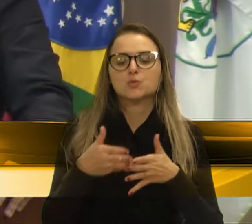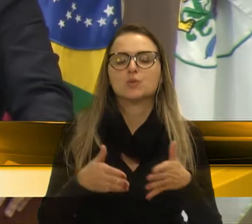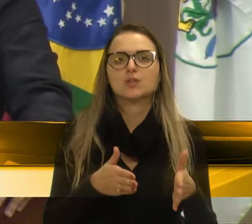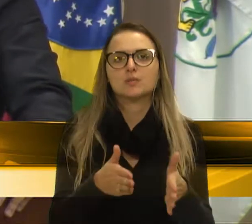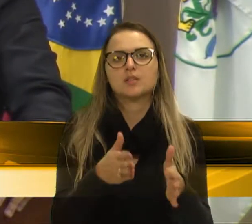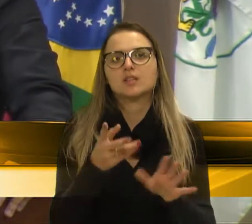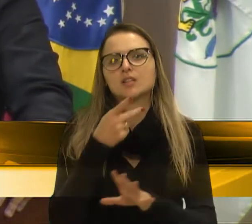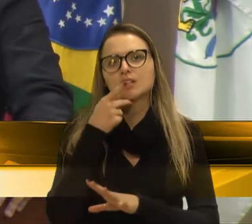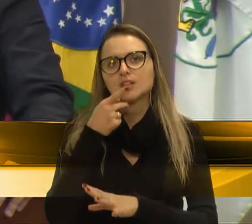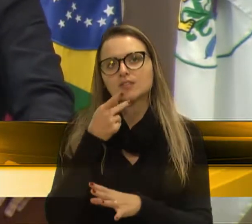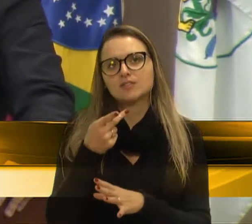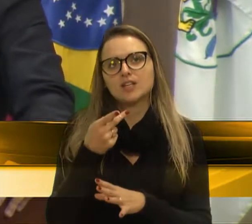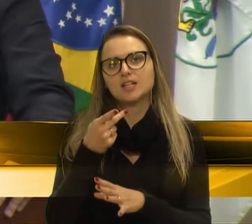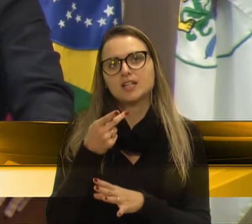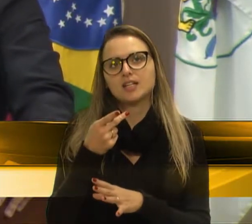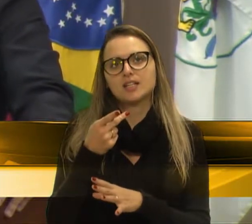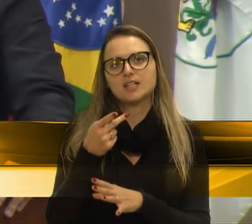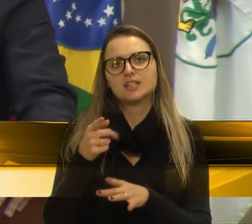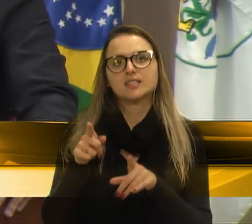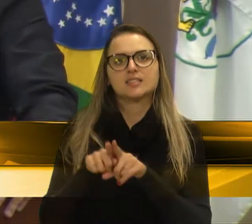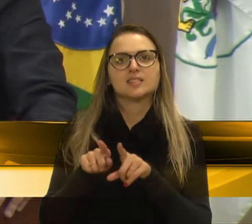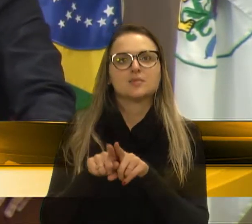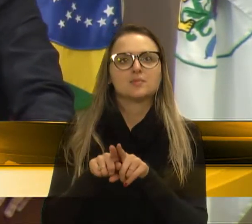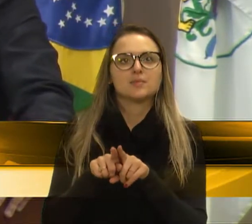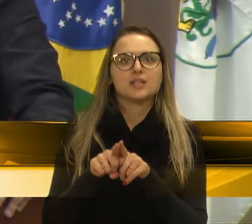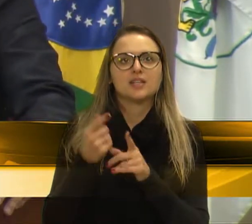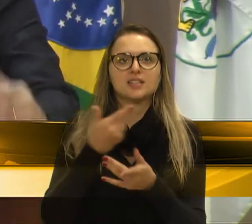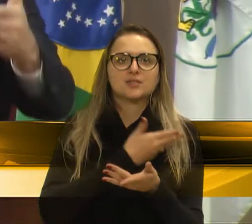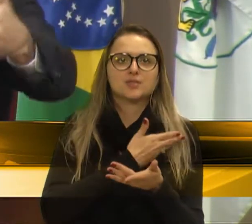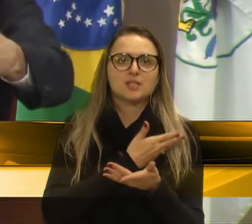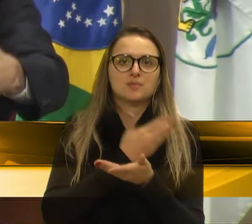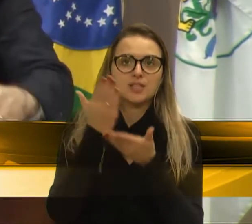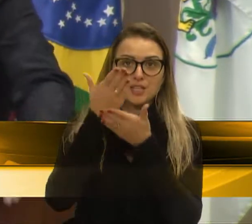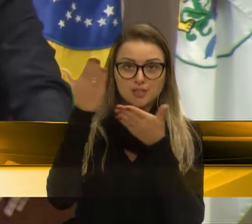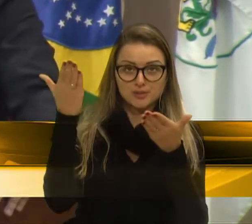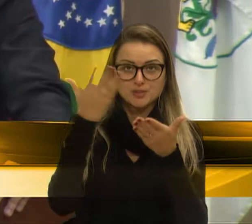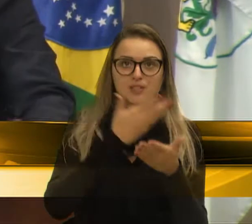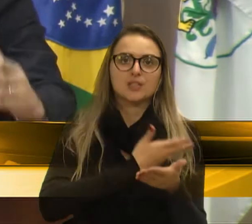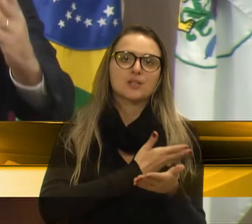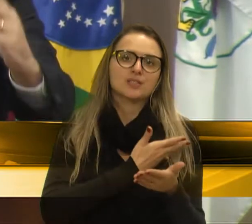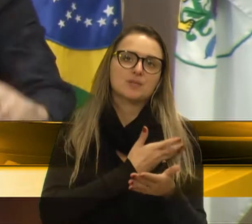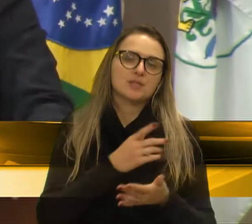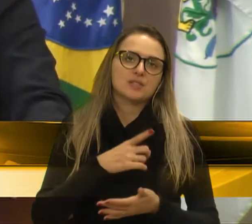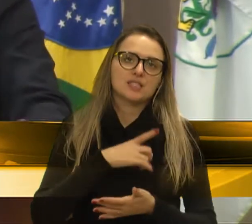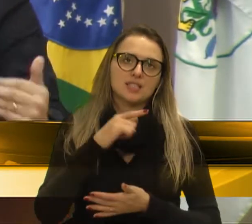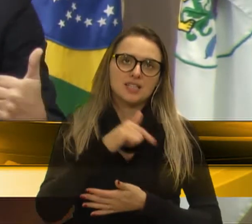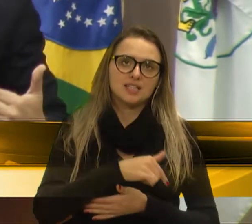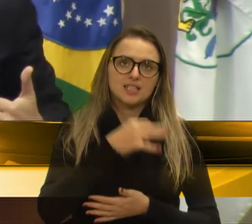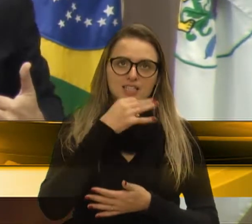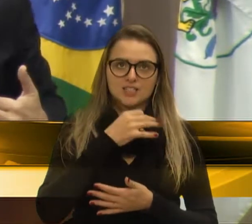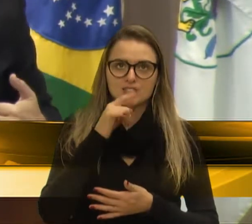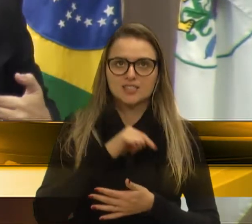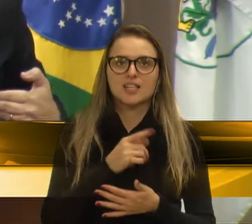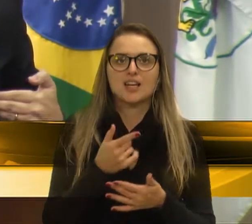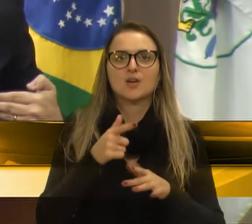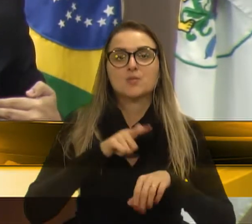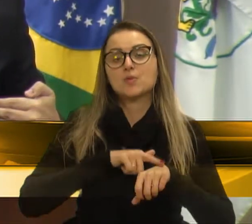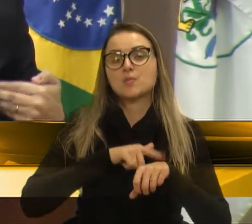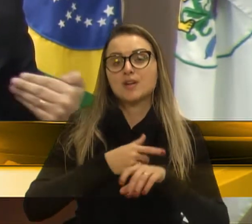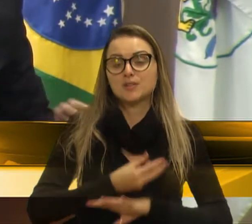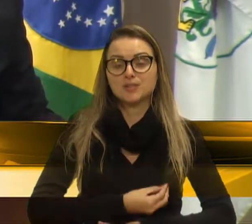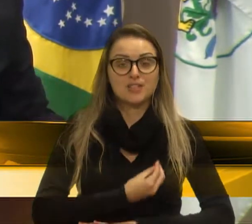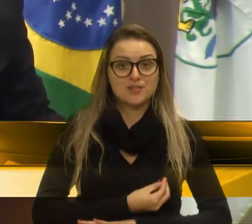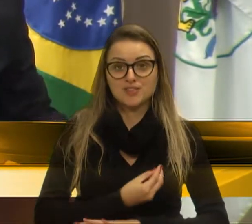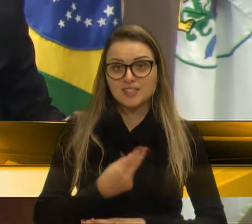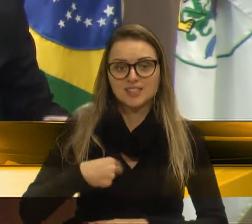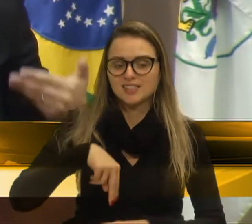Falar dessa equação também envolve falar dos amigos, né? Os amigos construídos em Caxias, que são um grande patrimônio, no momento da vida em que a gente talvez não